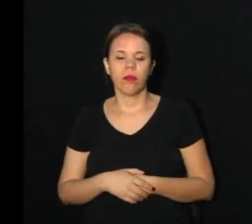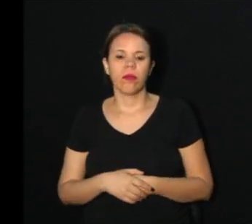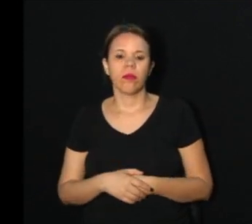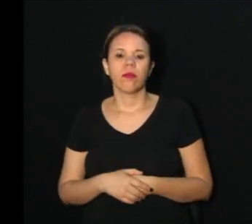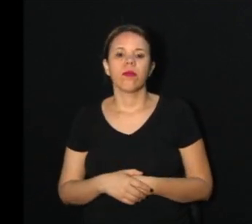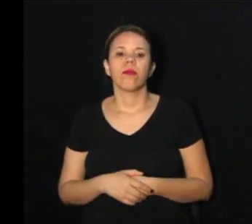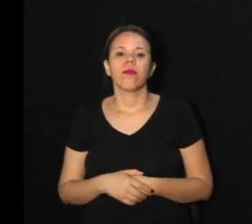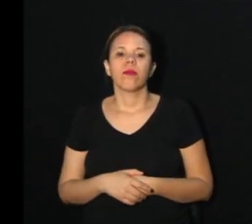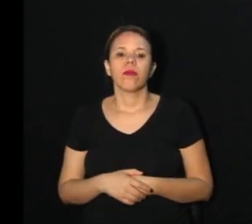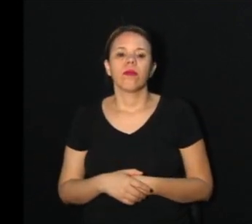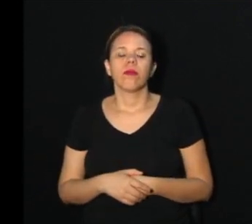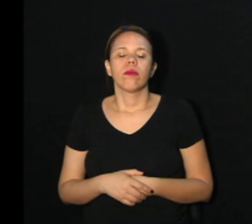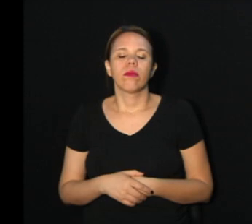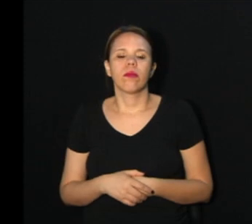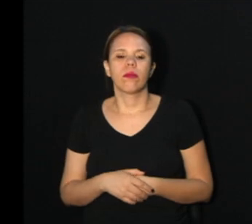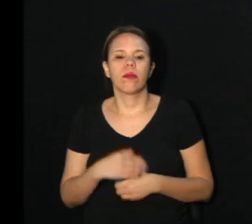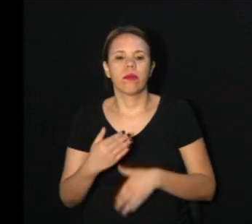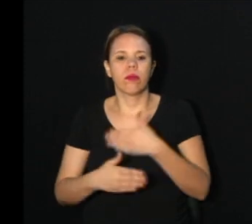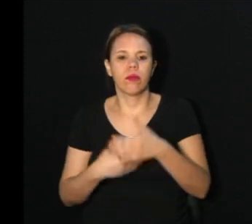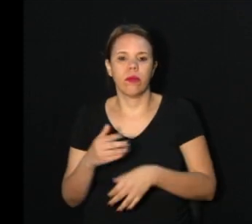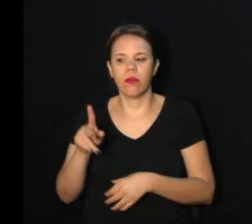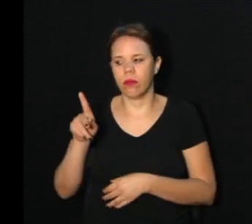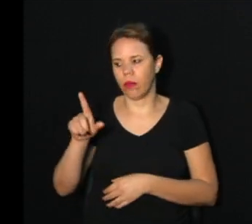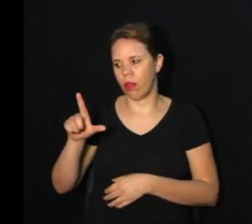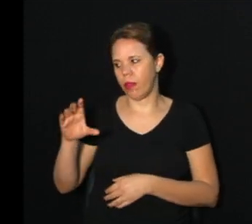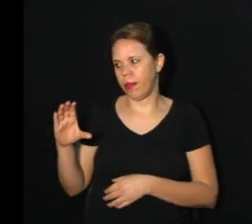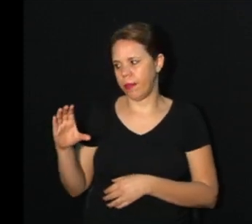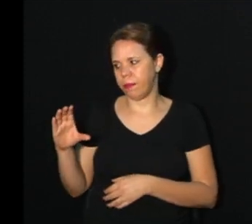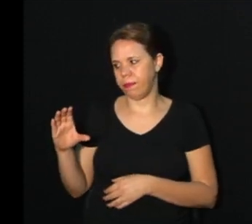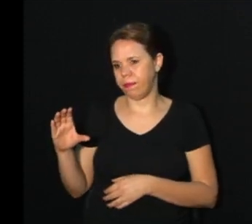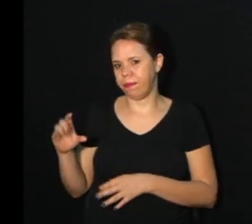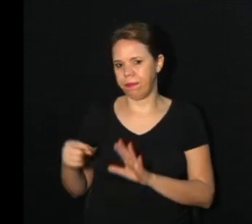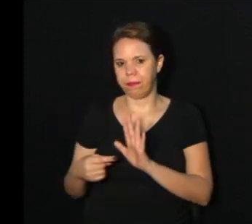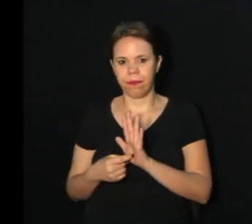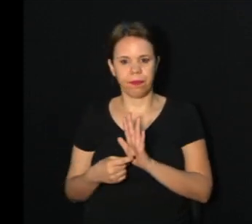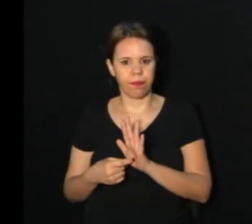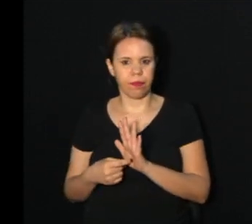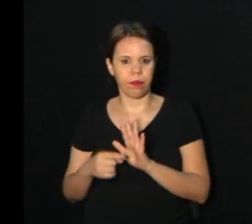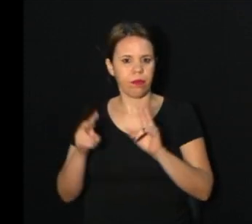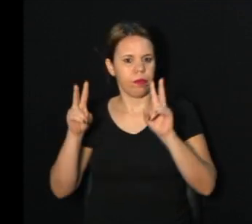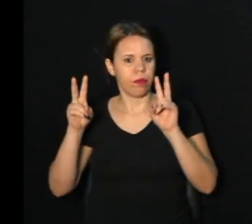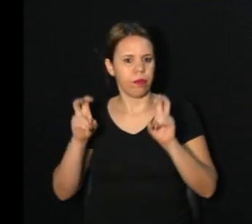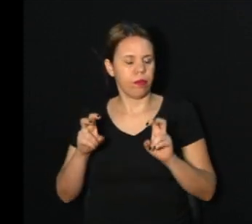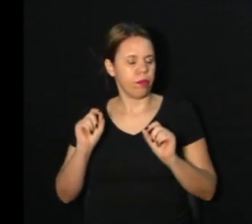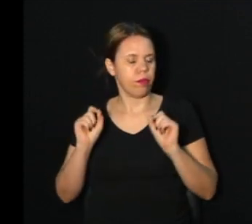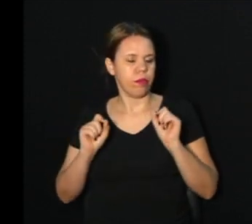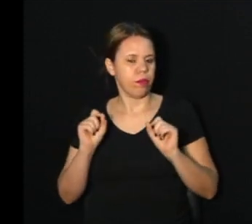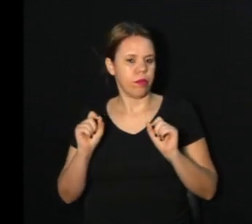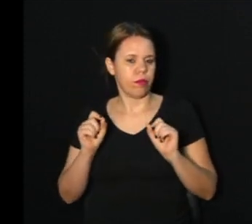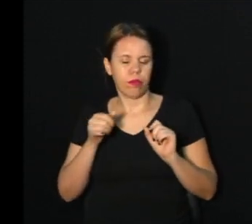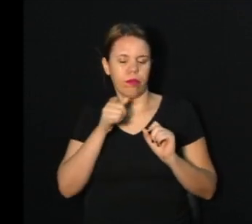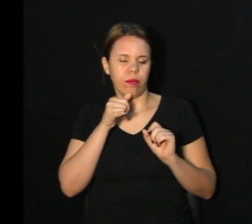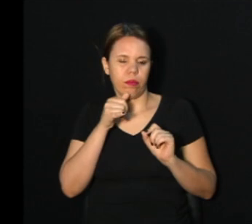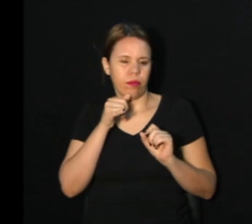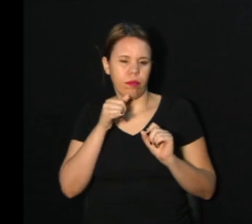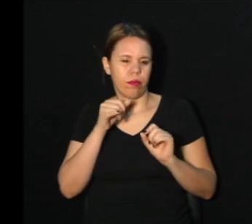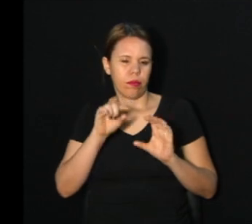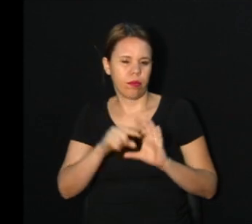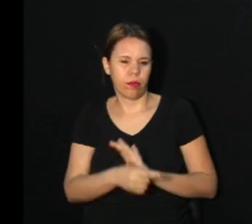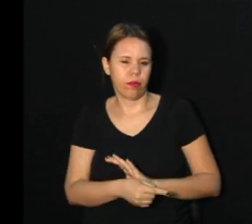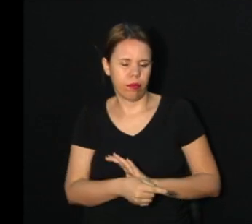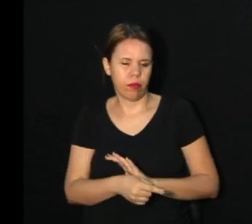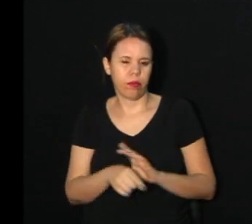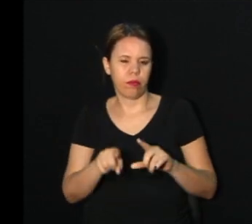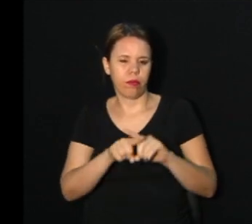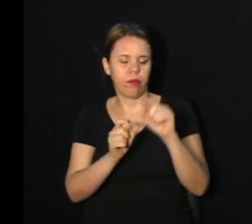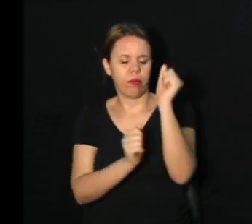na sequência, o PLC trata de questões mais detalhadas, mais